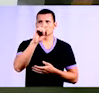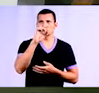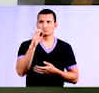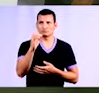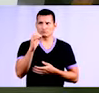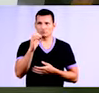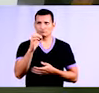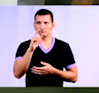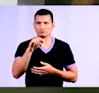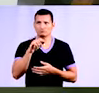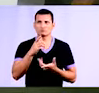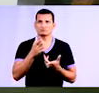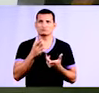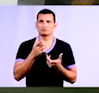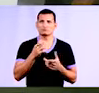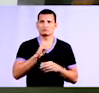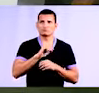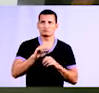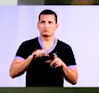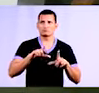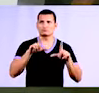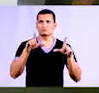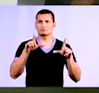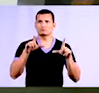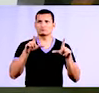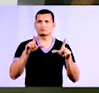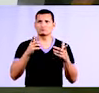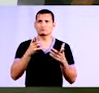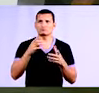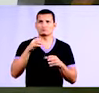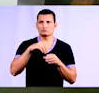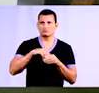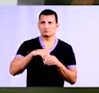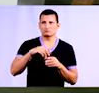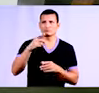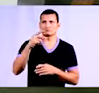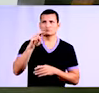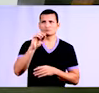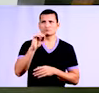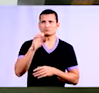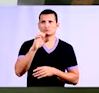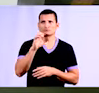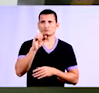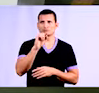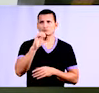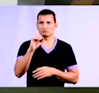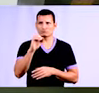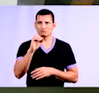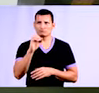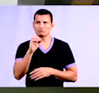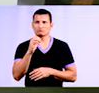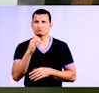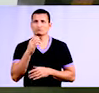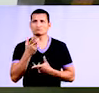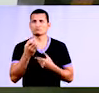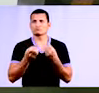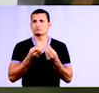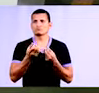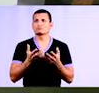na parte baixa, o processo ele ocupa o que está disponível, e se não está disponível, ele não é carregado. Mas como